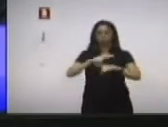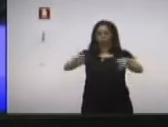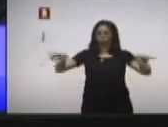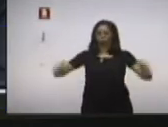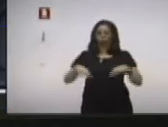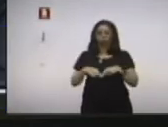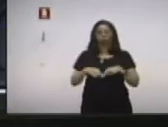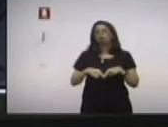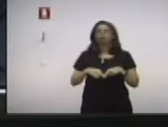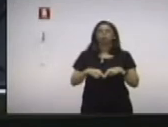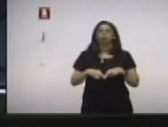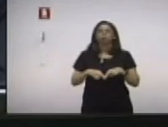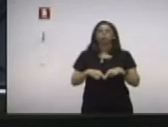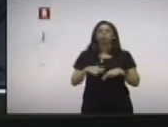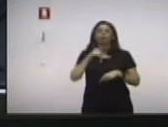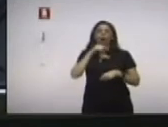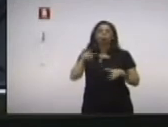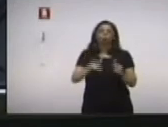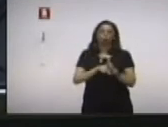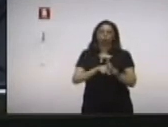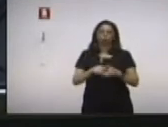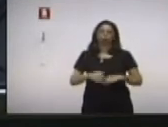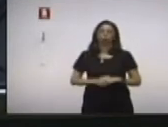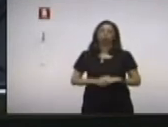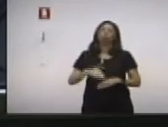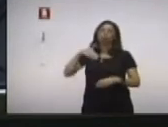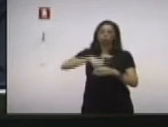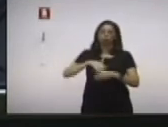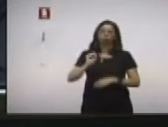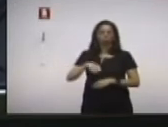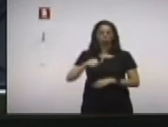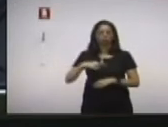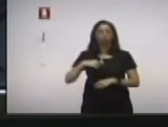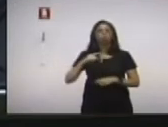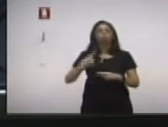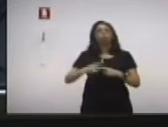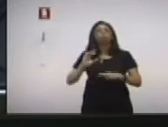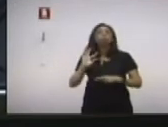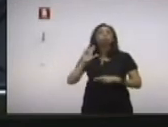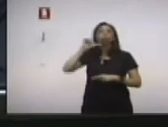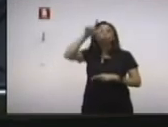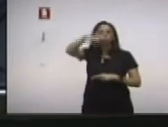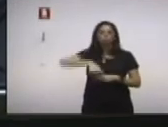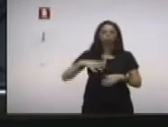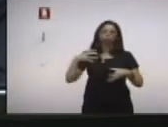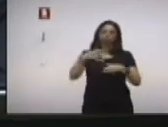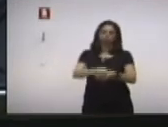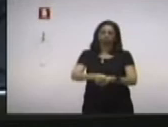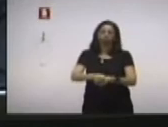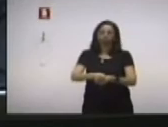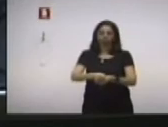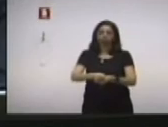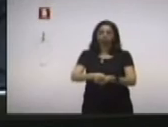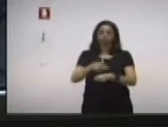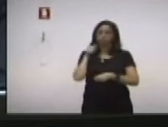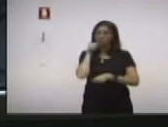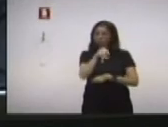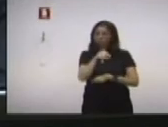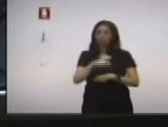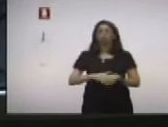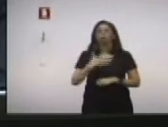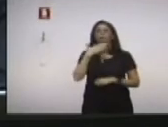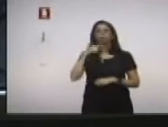então voto favorável e vamos cobrar melhor pela nossa população Então